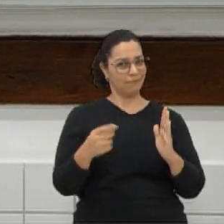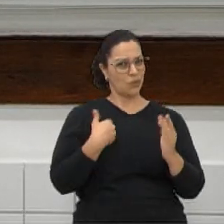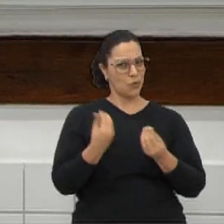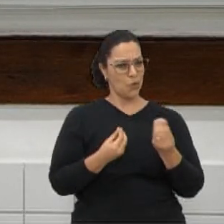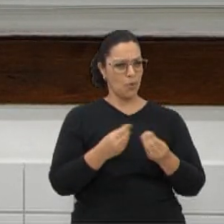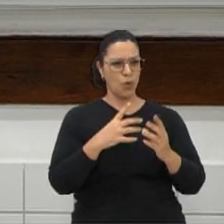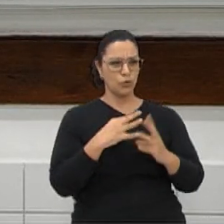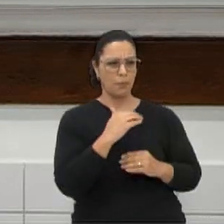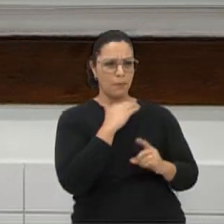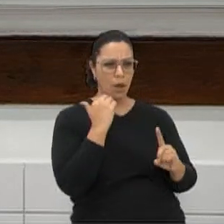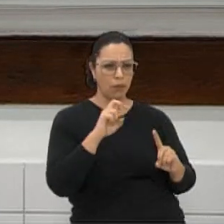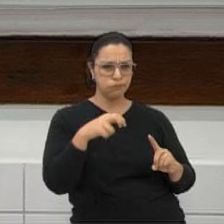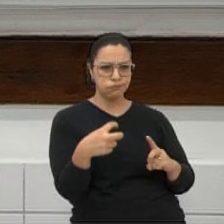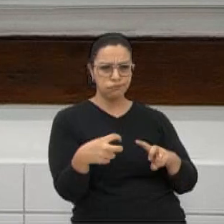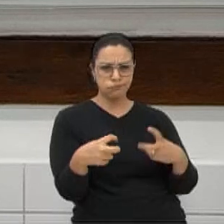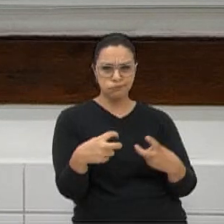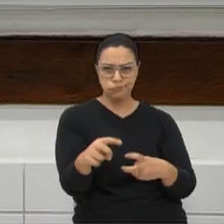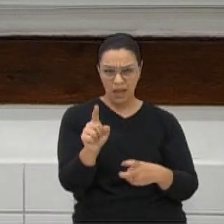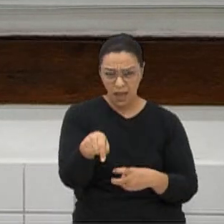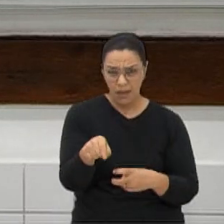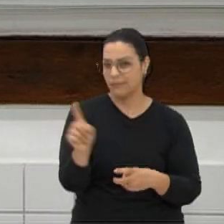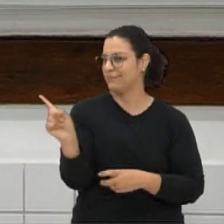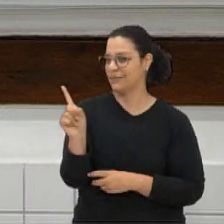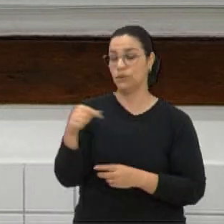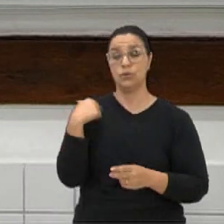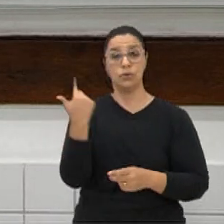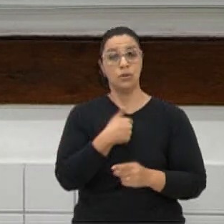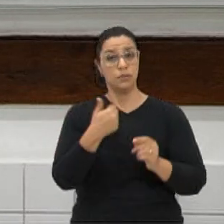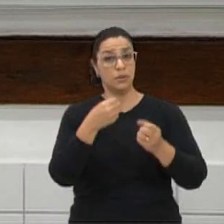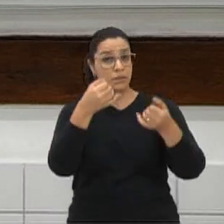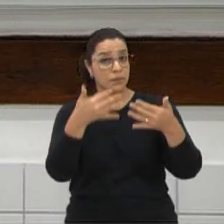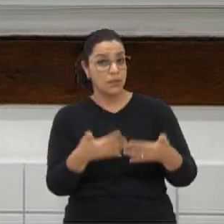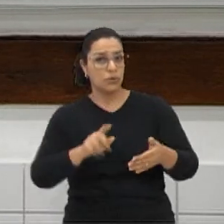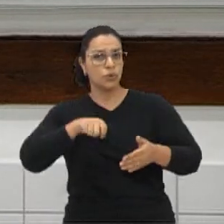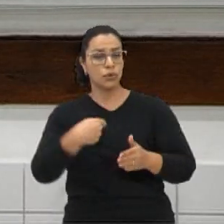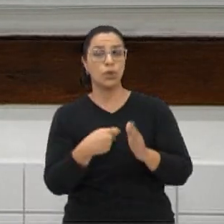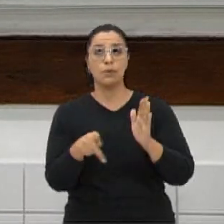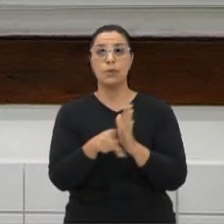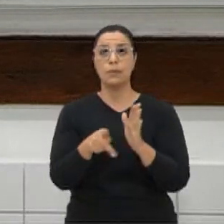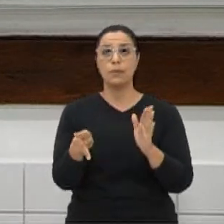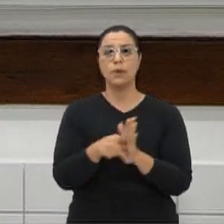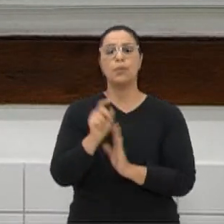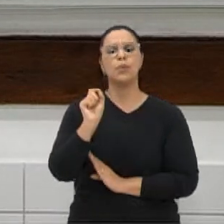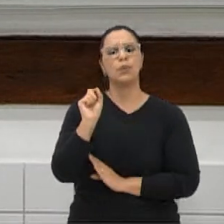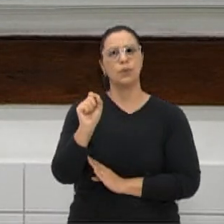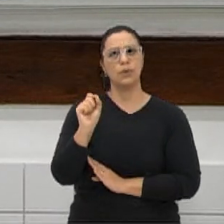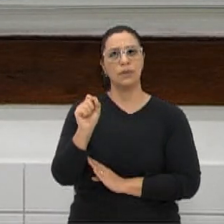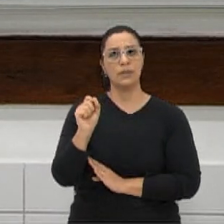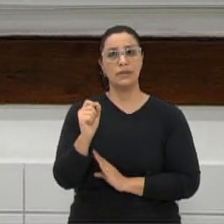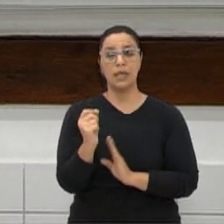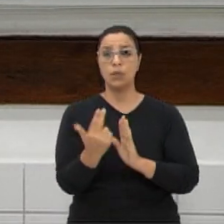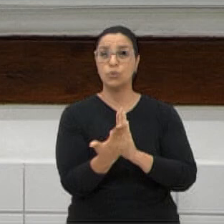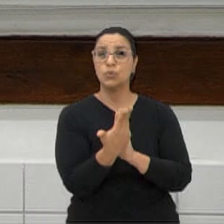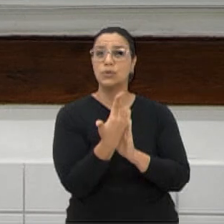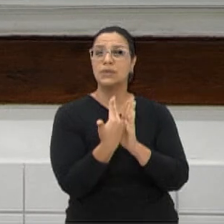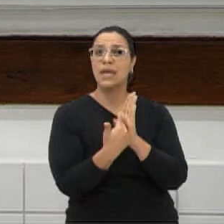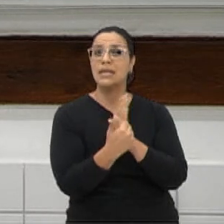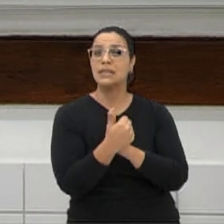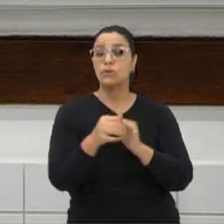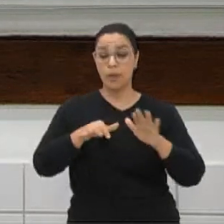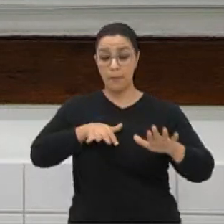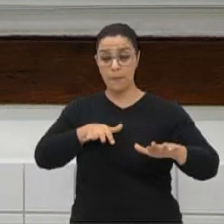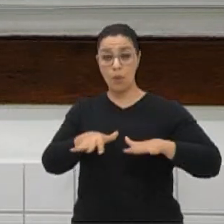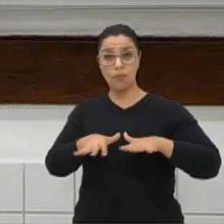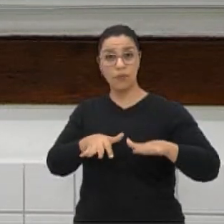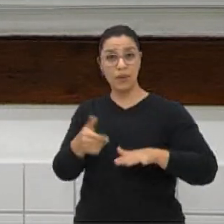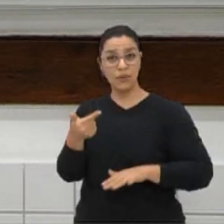que estão morrendo? Não, não é isso, mas na verdade ela vai trabalhar a questão das imagens